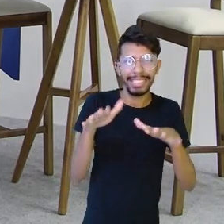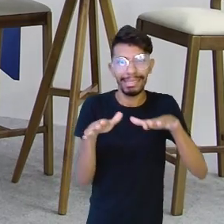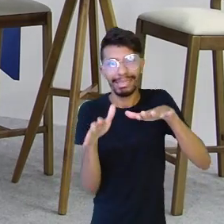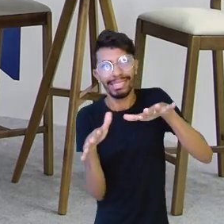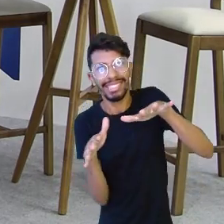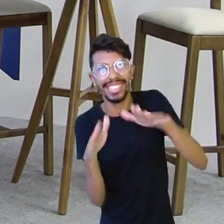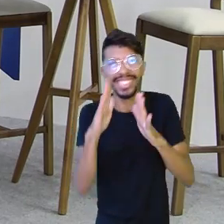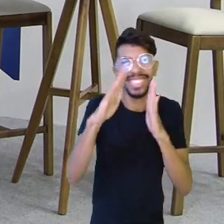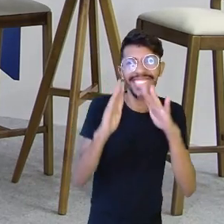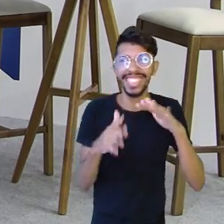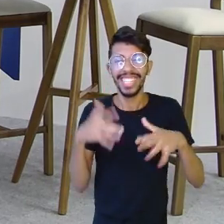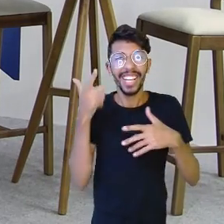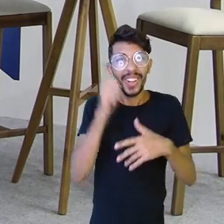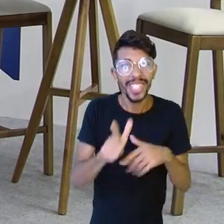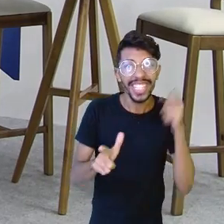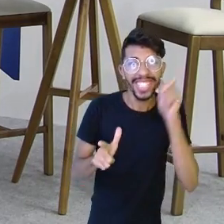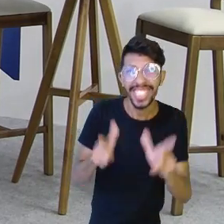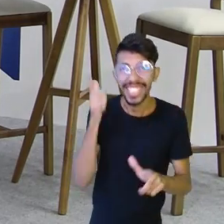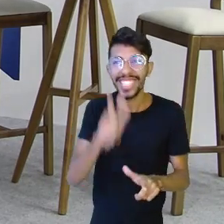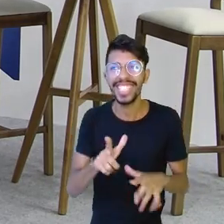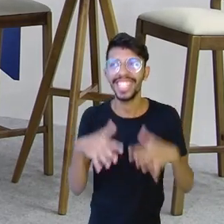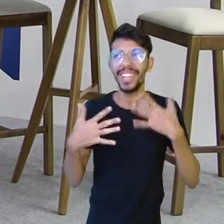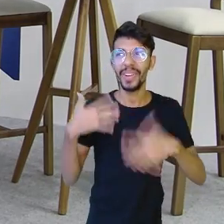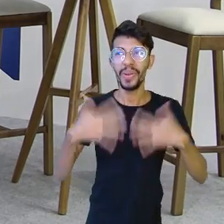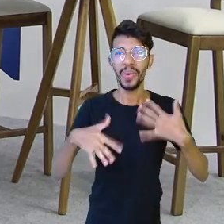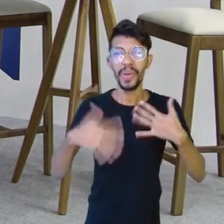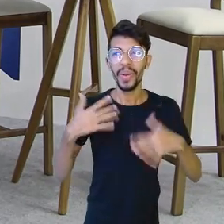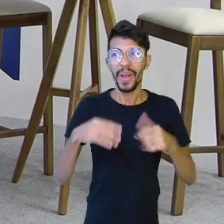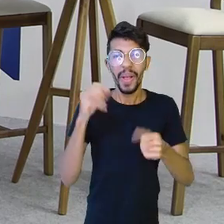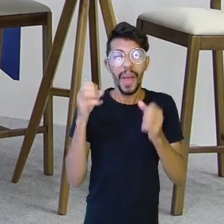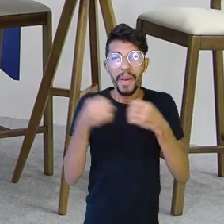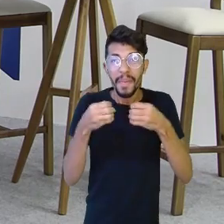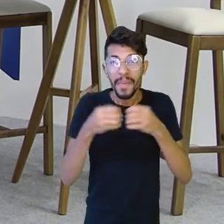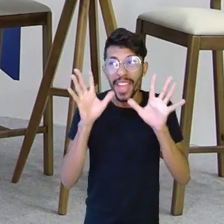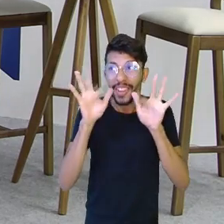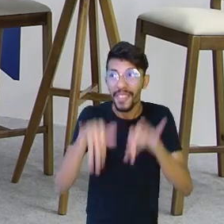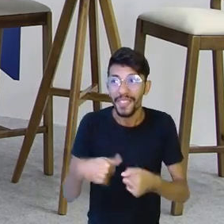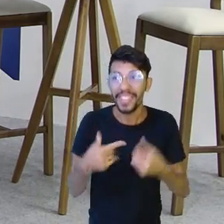E ela vai conseguindo. E ela já tá chegando perto do final. E ela